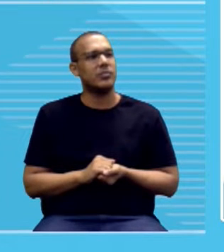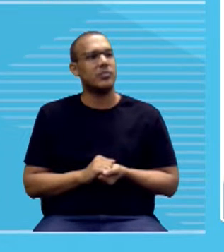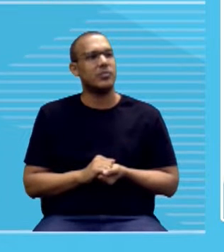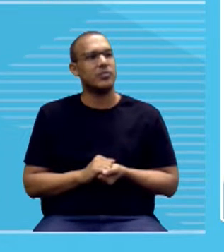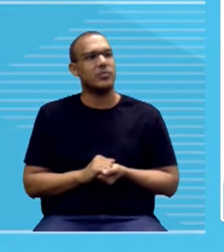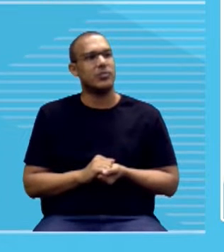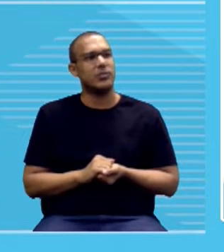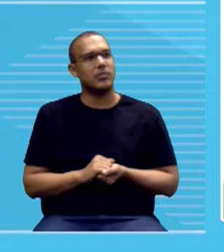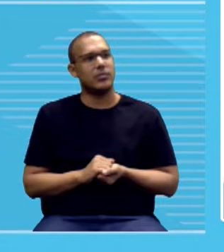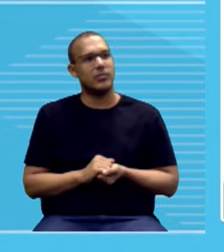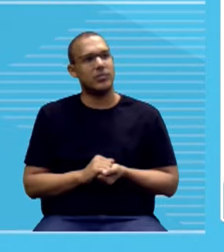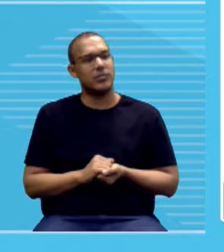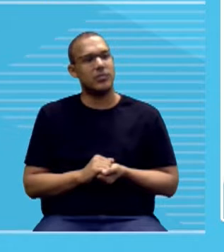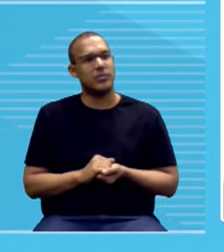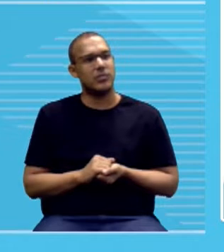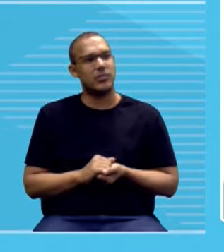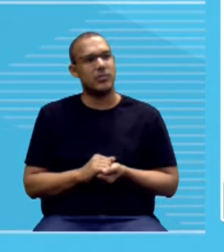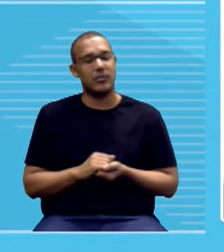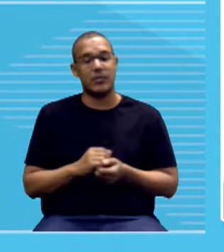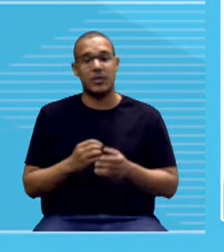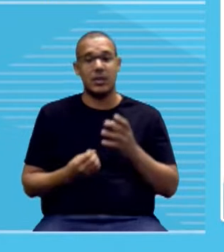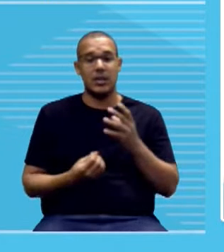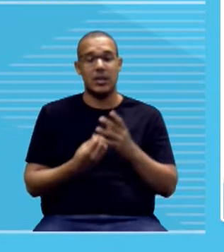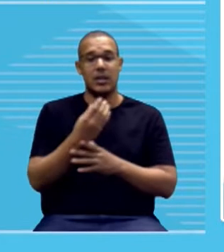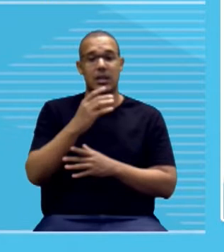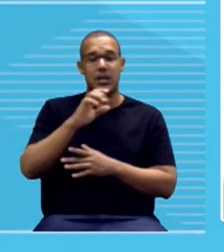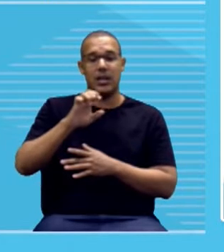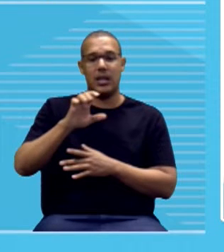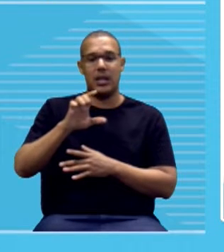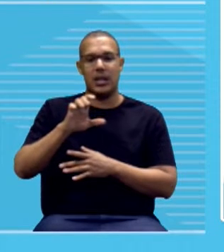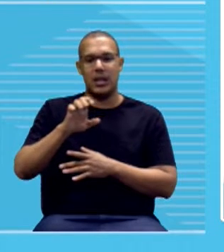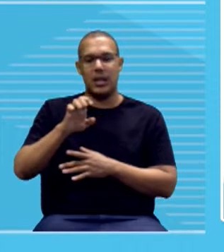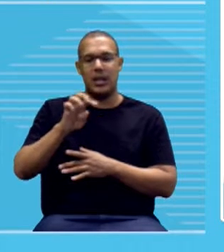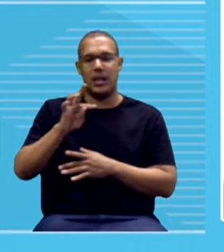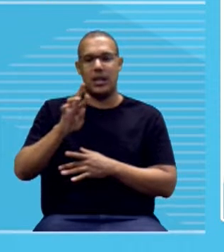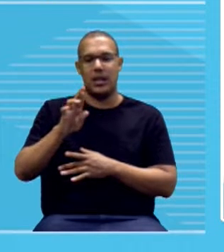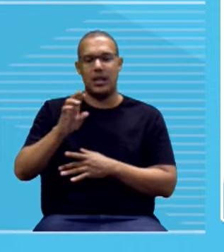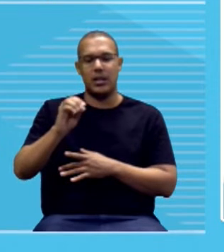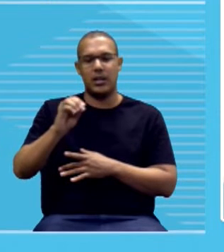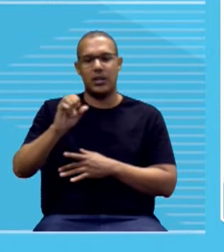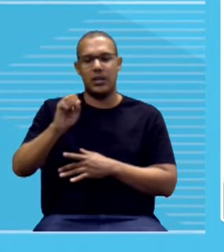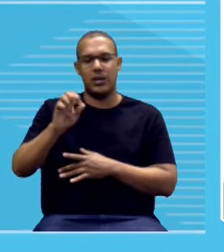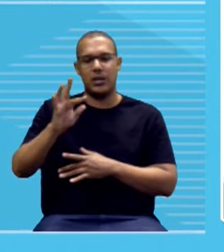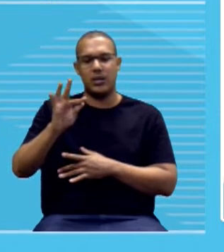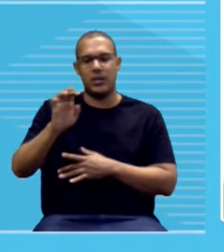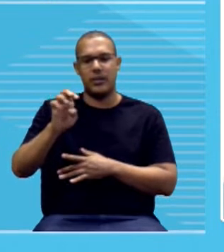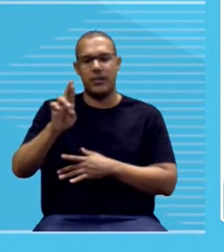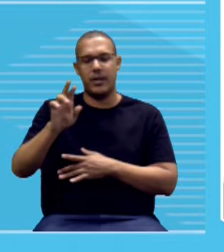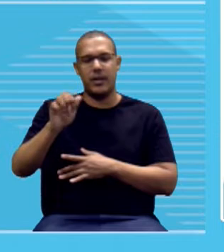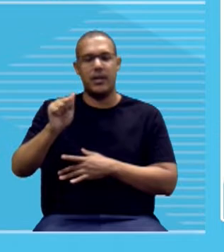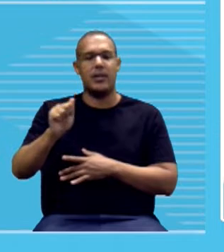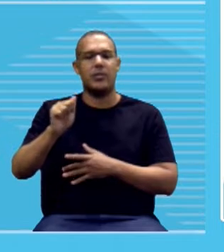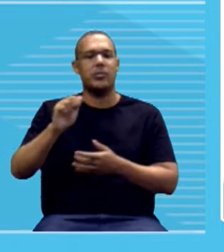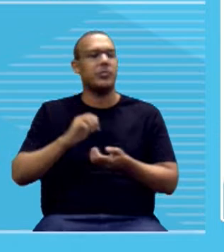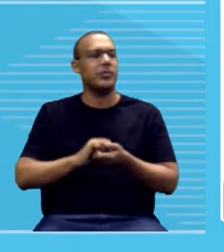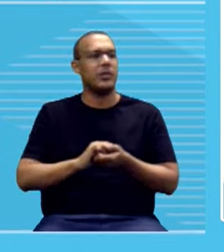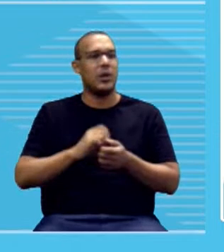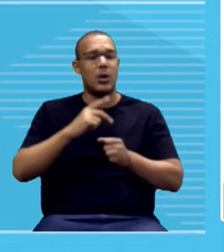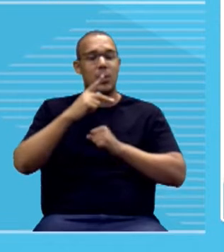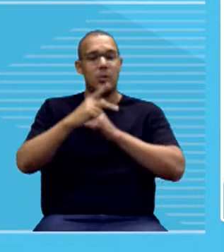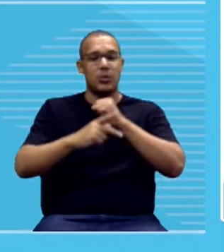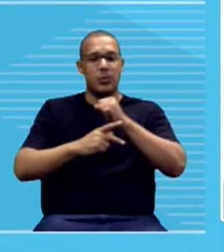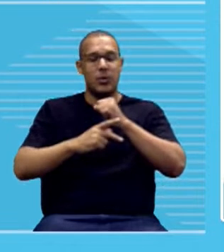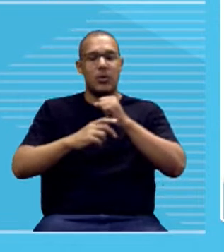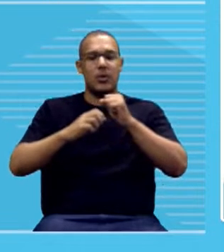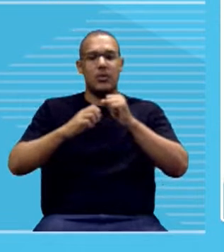tenha uma eletrosfera, né, chamada eletrosfera dentro desse sistema. Os prótons e nêutrons formam o